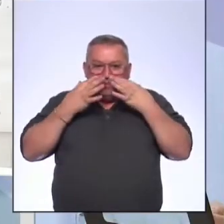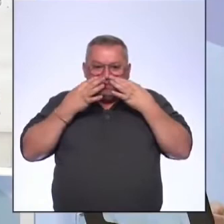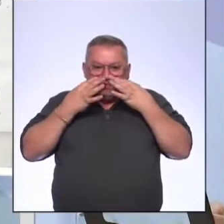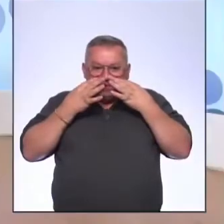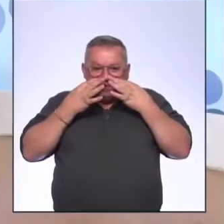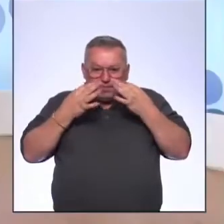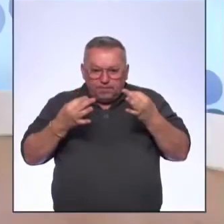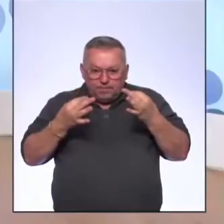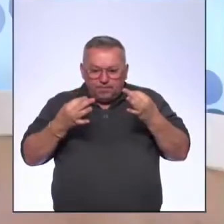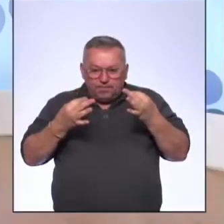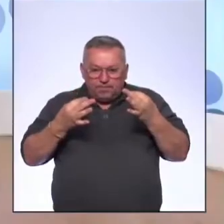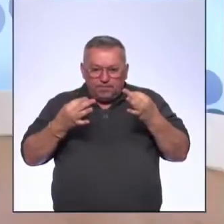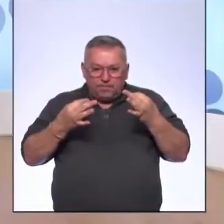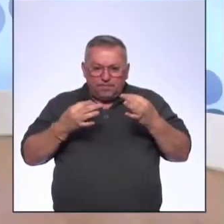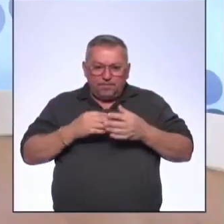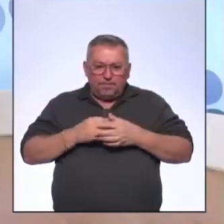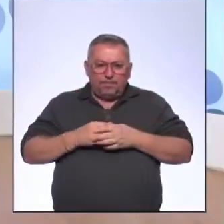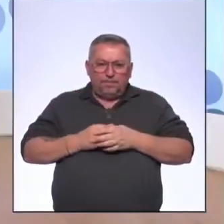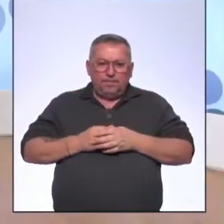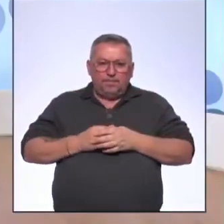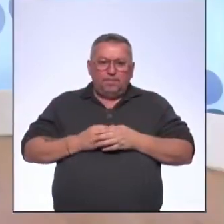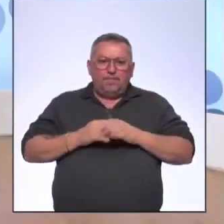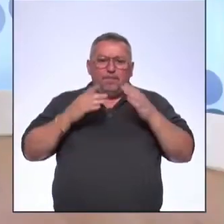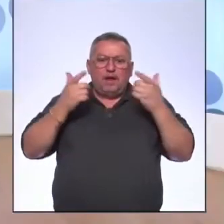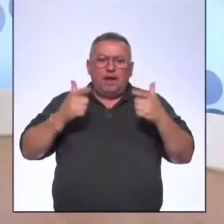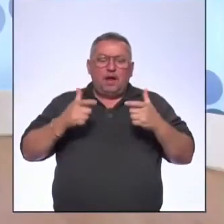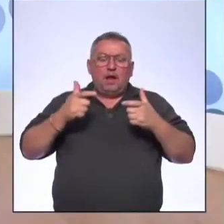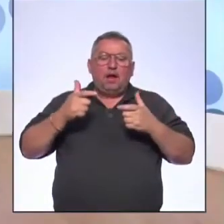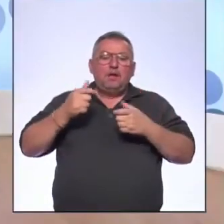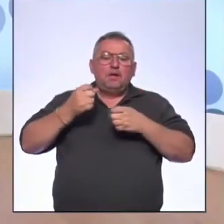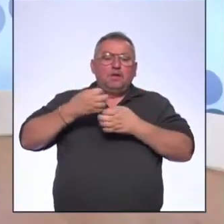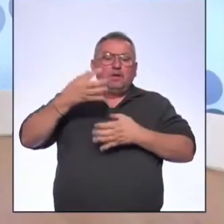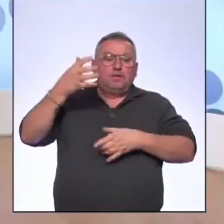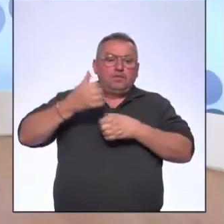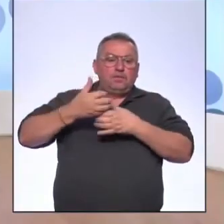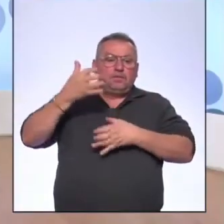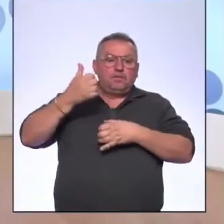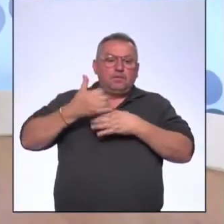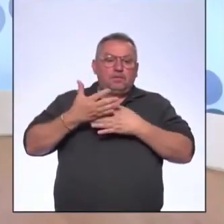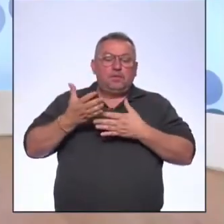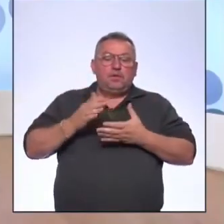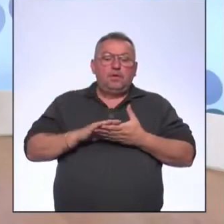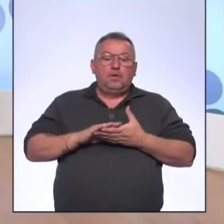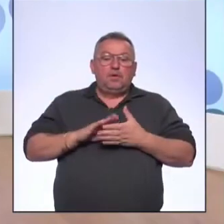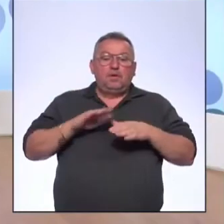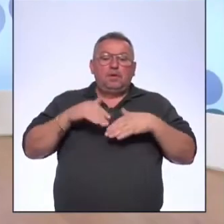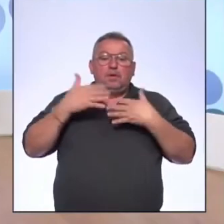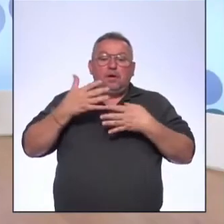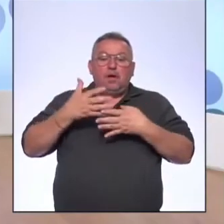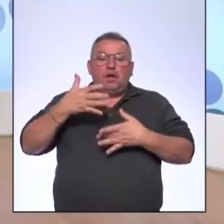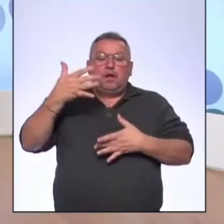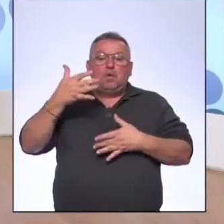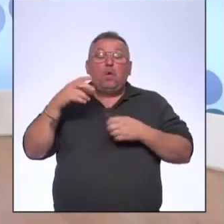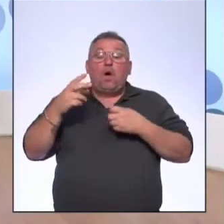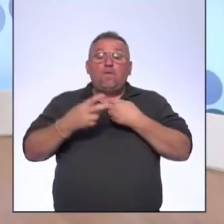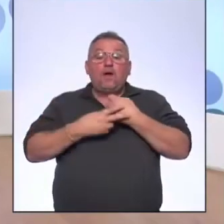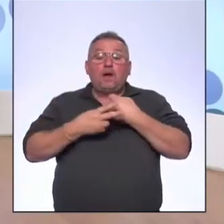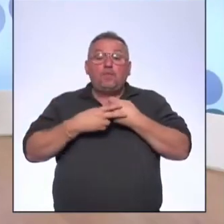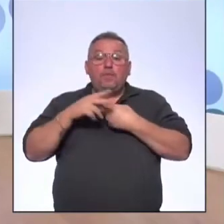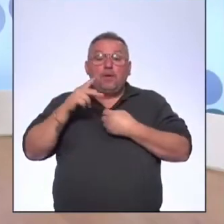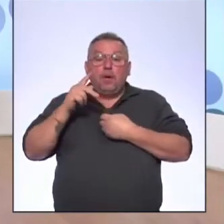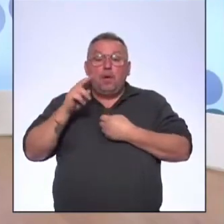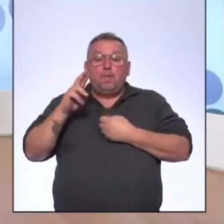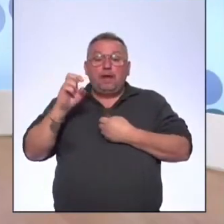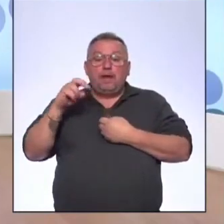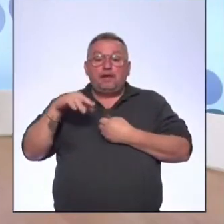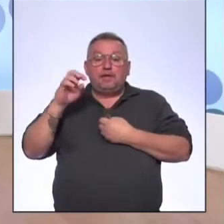para eles, Déia, antes de você grifar, que está o chat aberto, onde que está o verbo aqui? Então, vamos lá. Qual é o verbo aqui em prestem atenção?